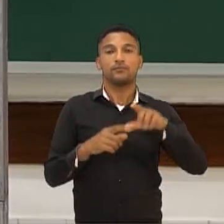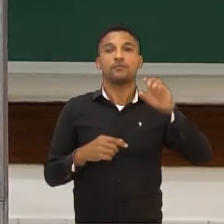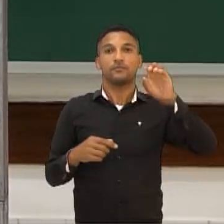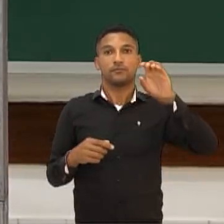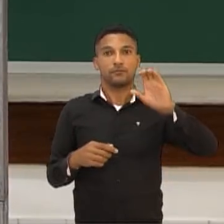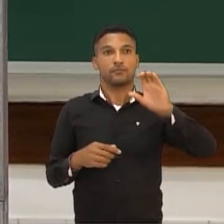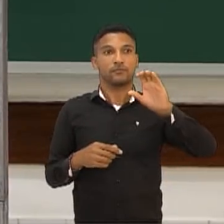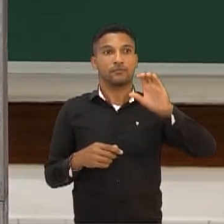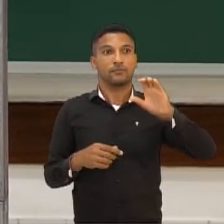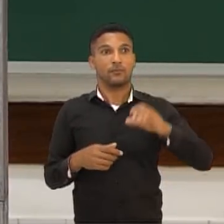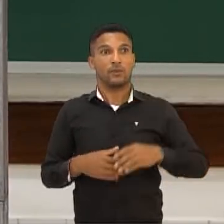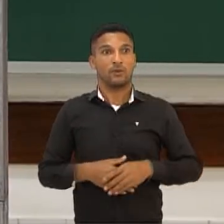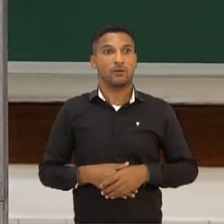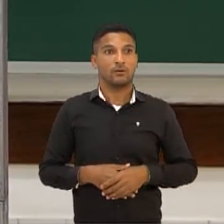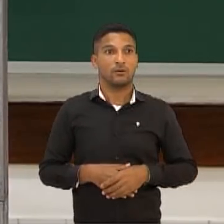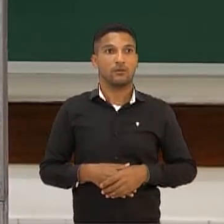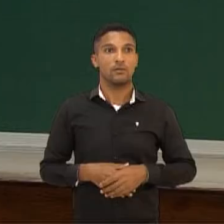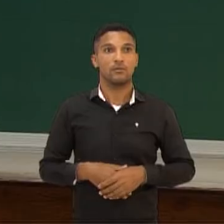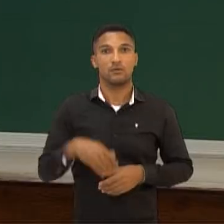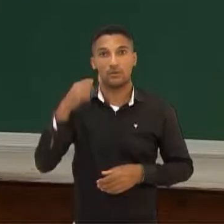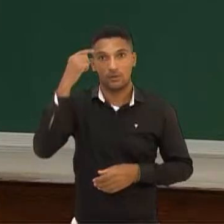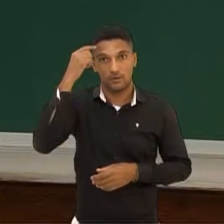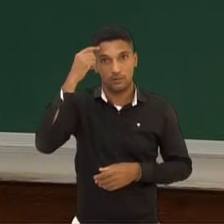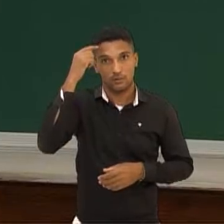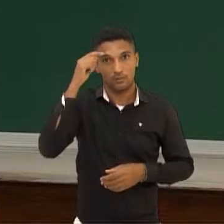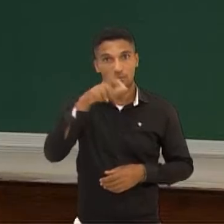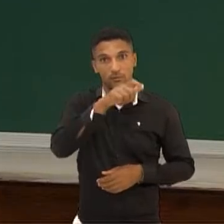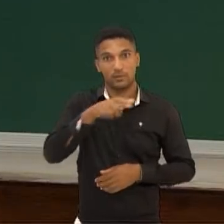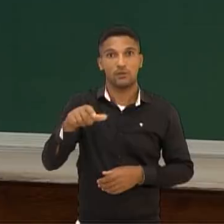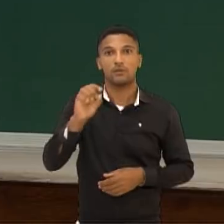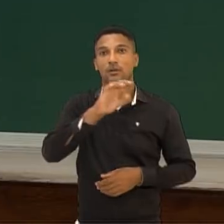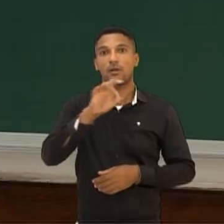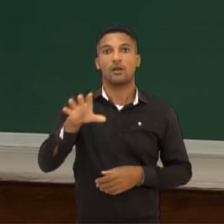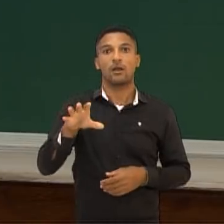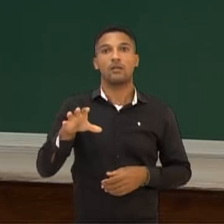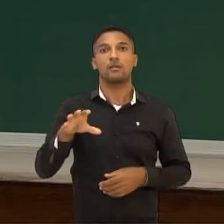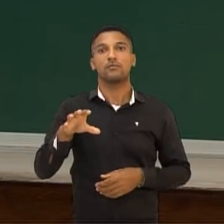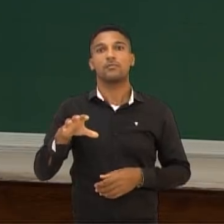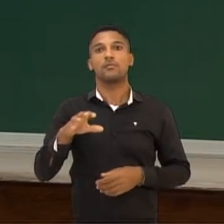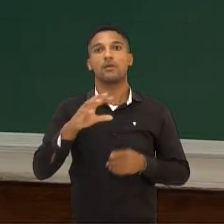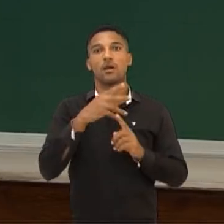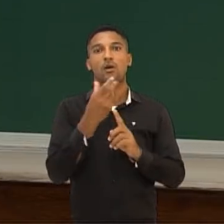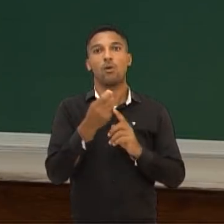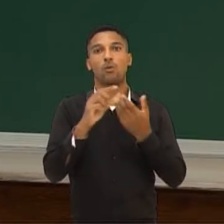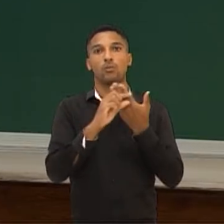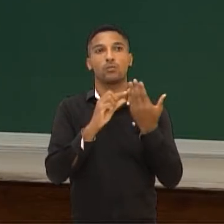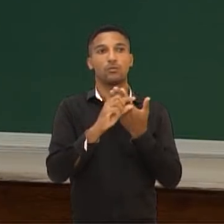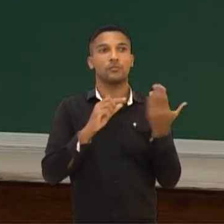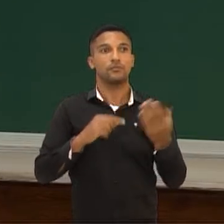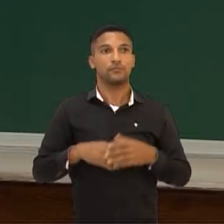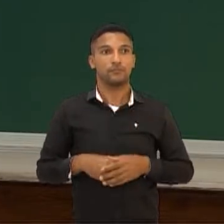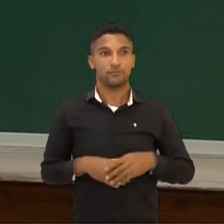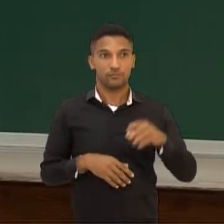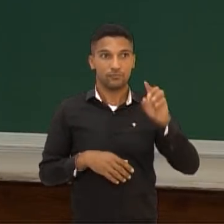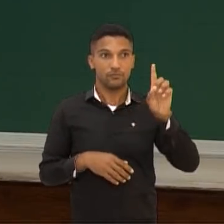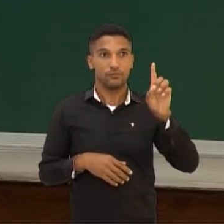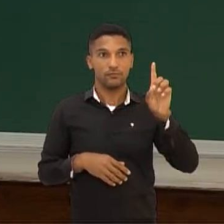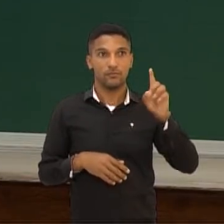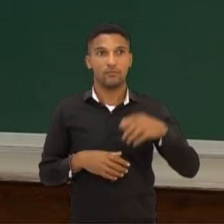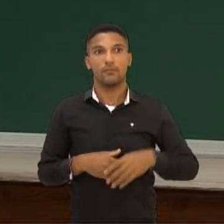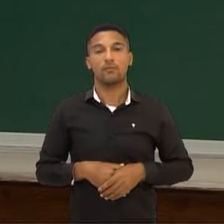letra C, maneira de pensar e criar de cada artista. Ou letra D, são movimentos que utilizam de